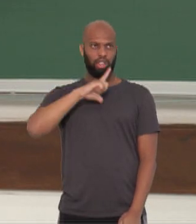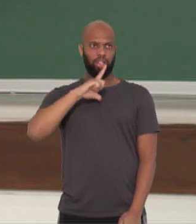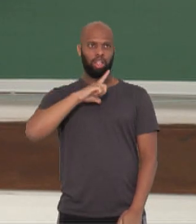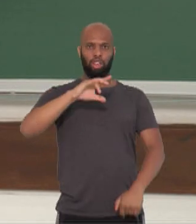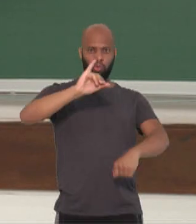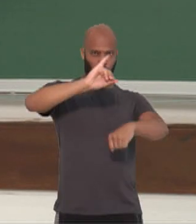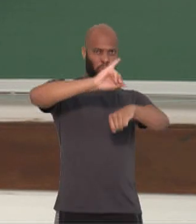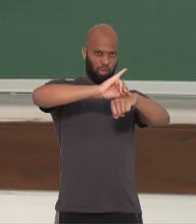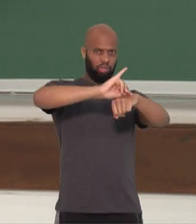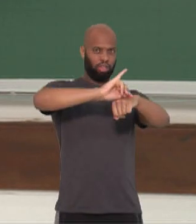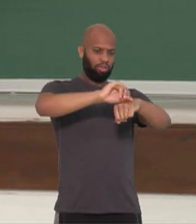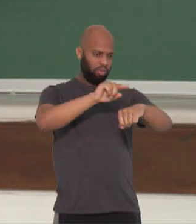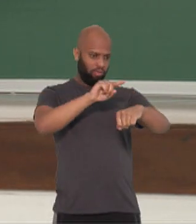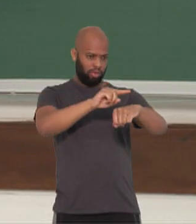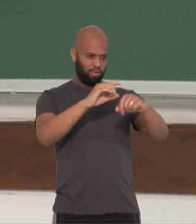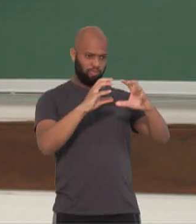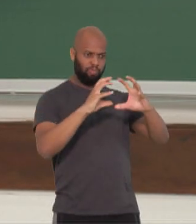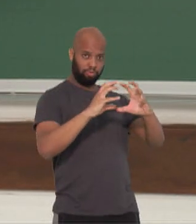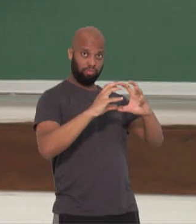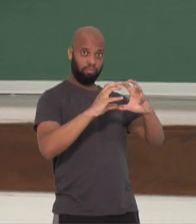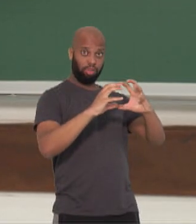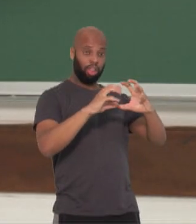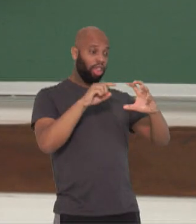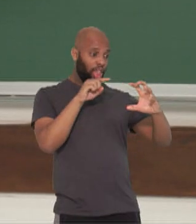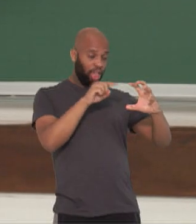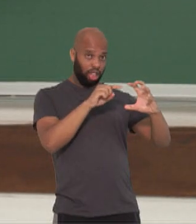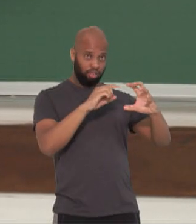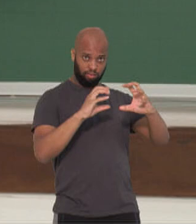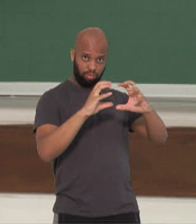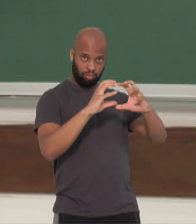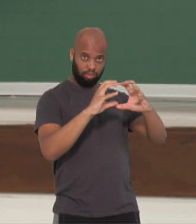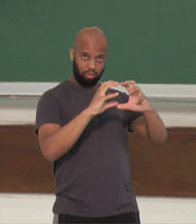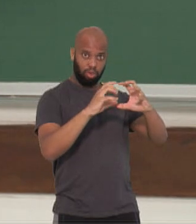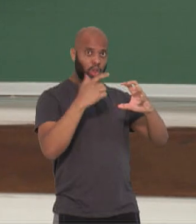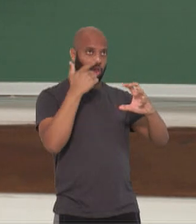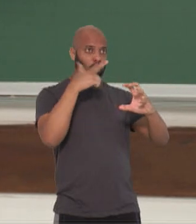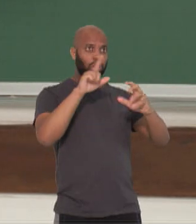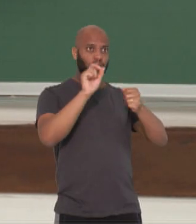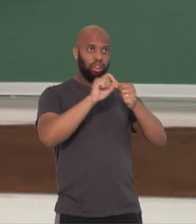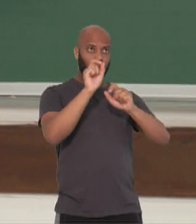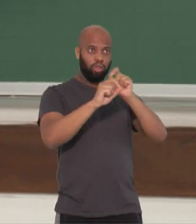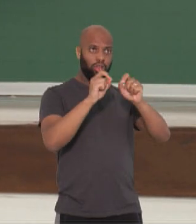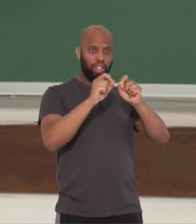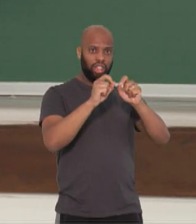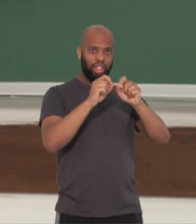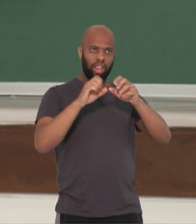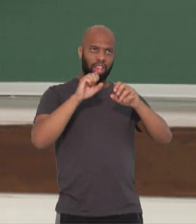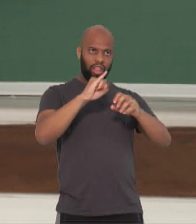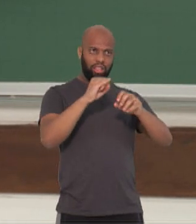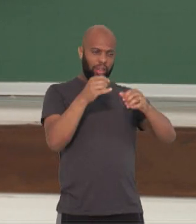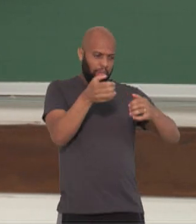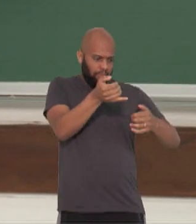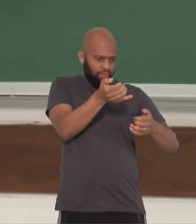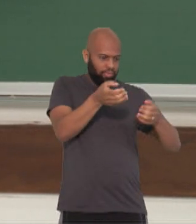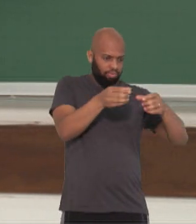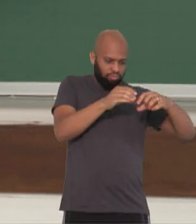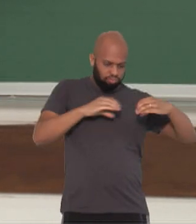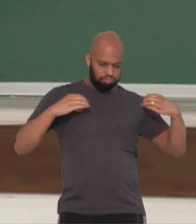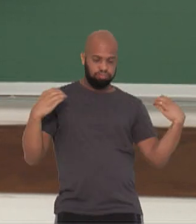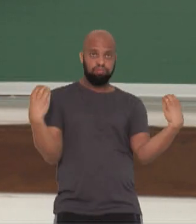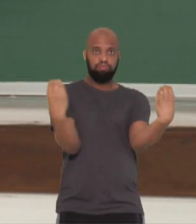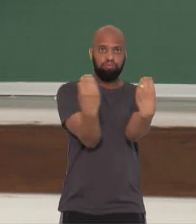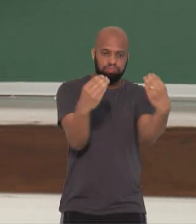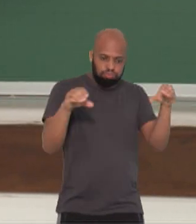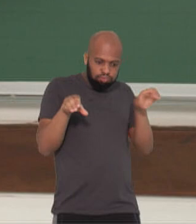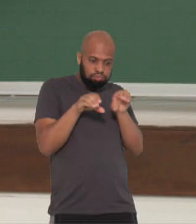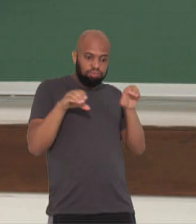bastante massivo. Esse corpo ele consegue distorcer os seus arredores. E essa